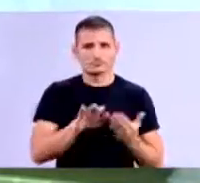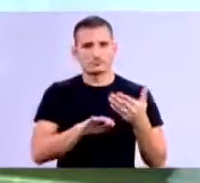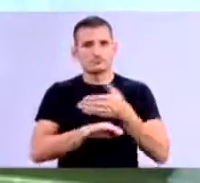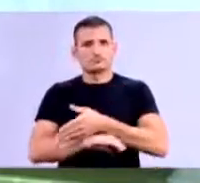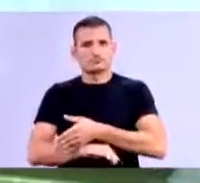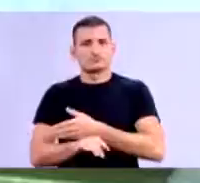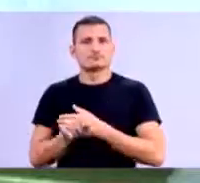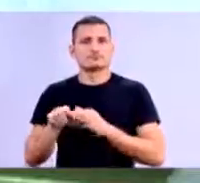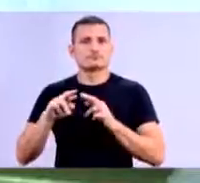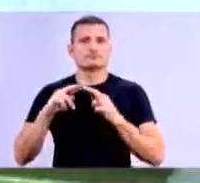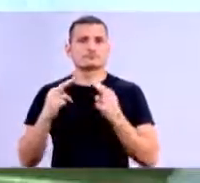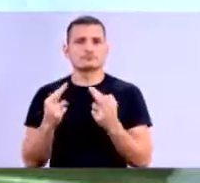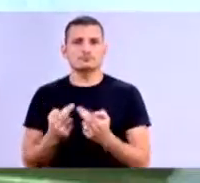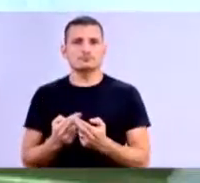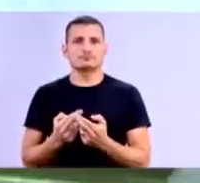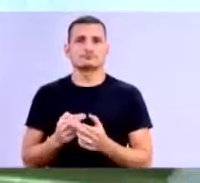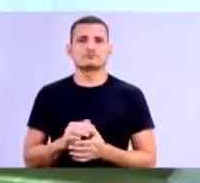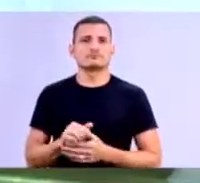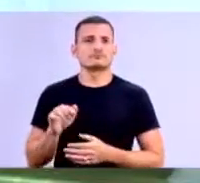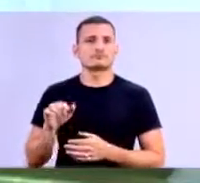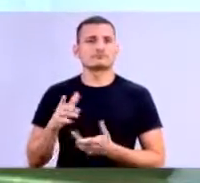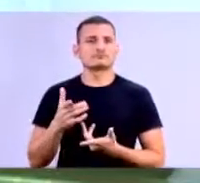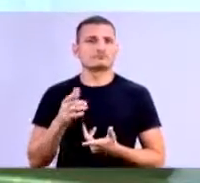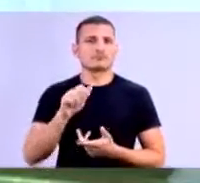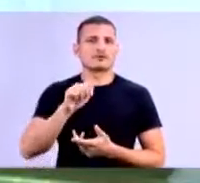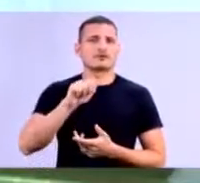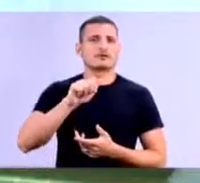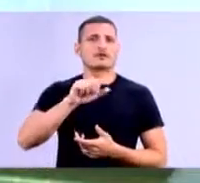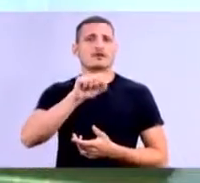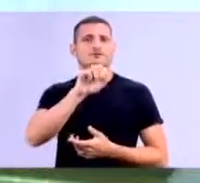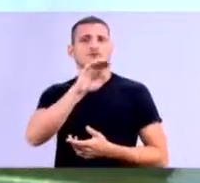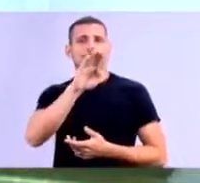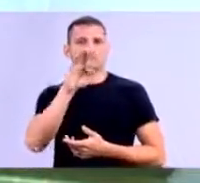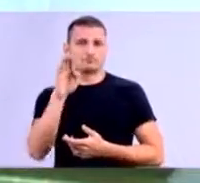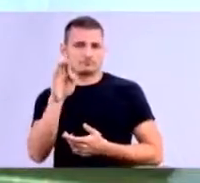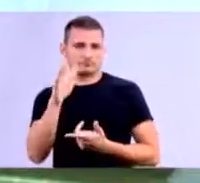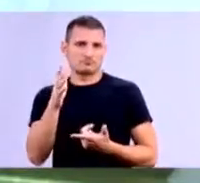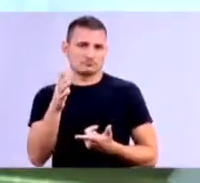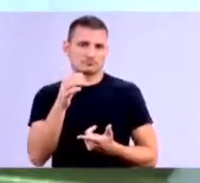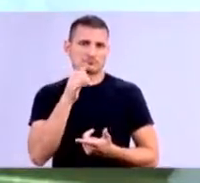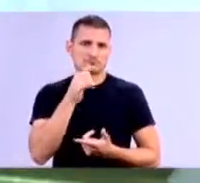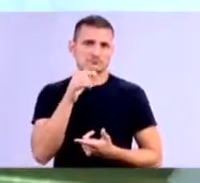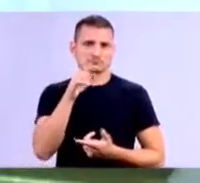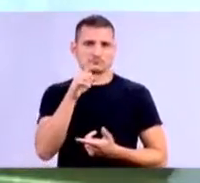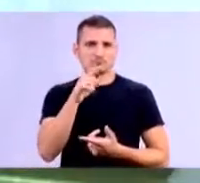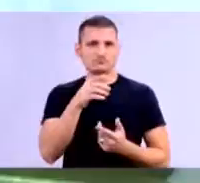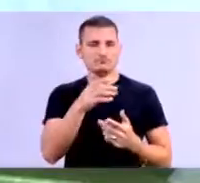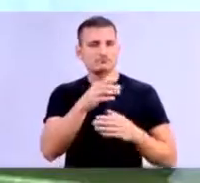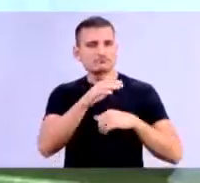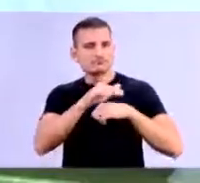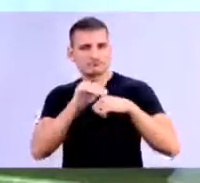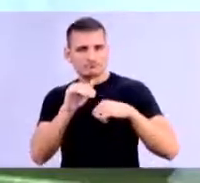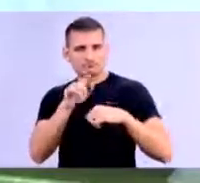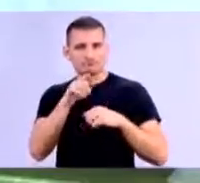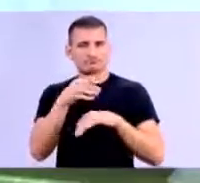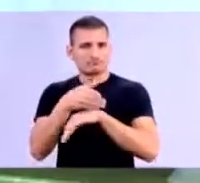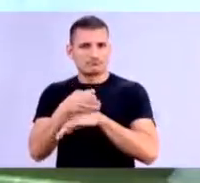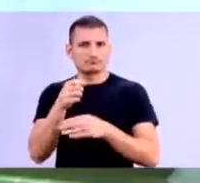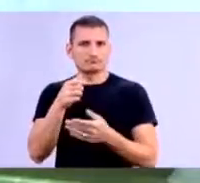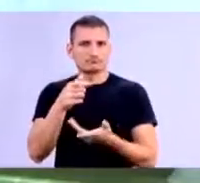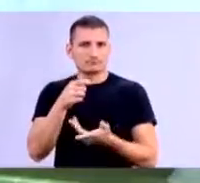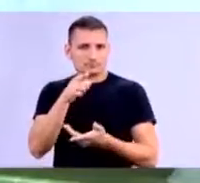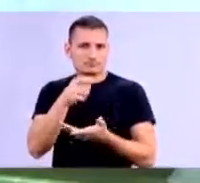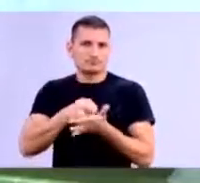participar desta reunião, desta assembleia. Se você for convocado para participar de uma reunião, você é obrigado a